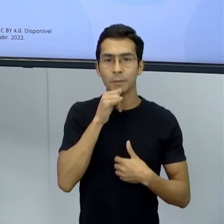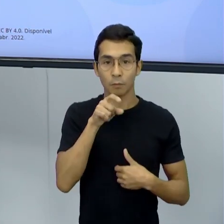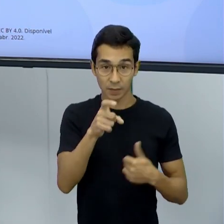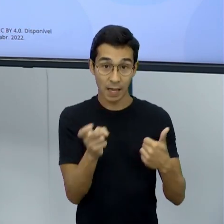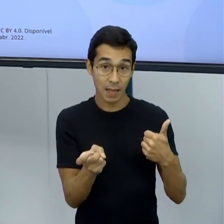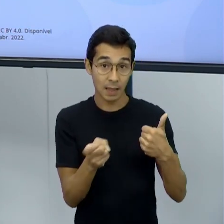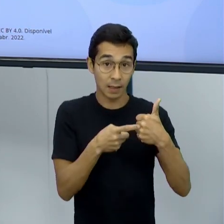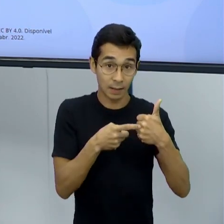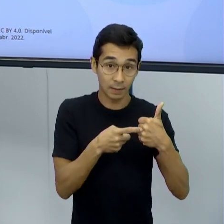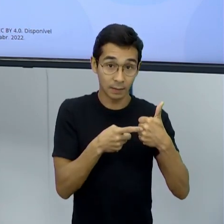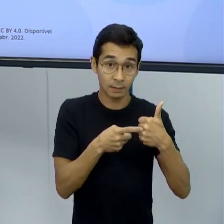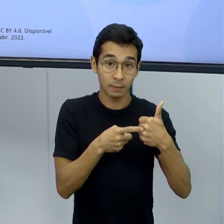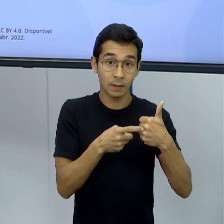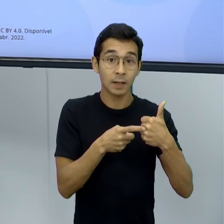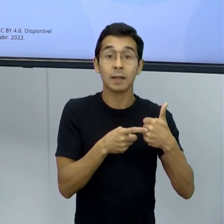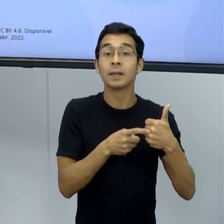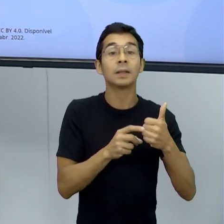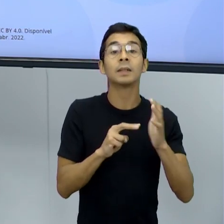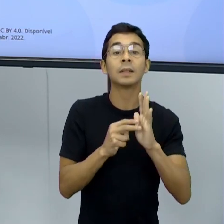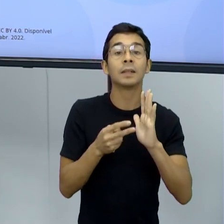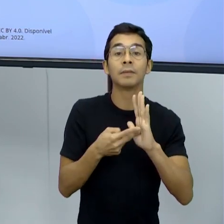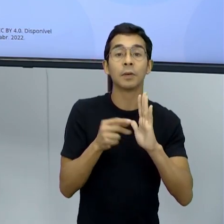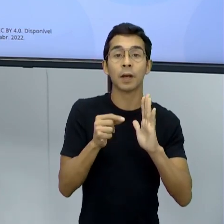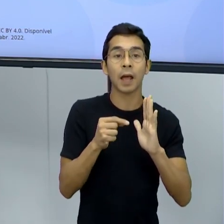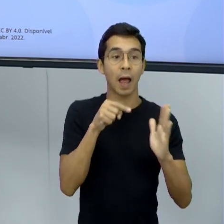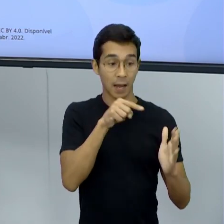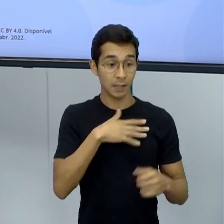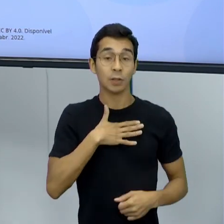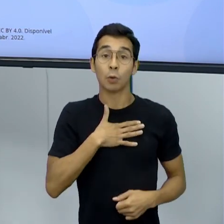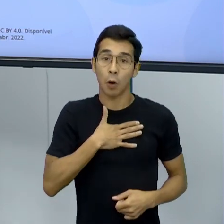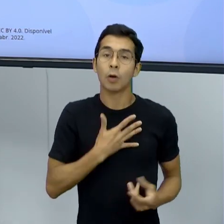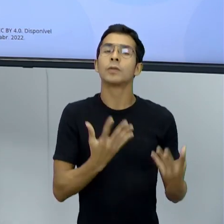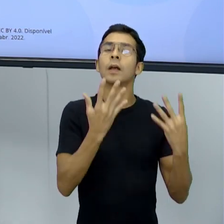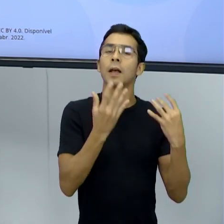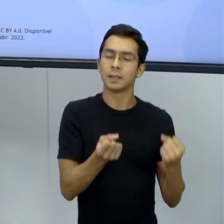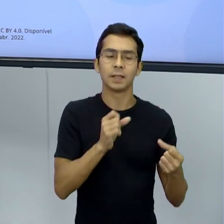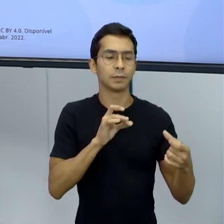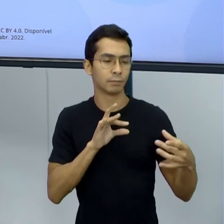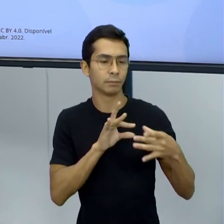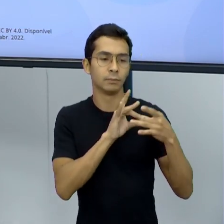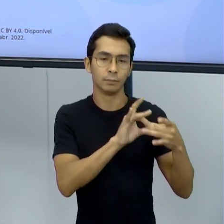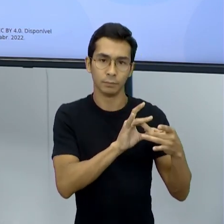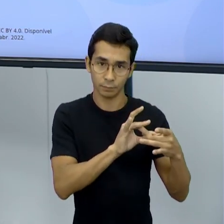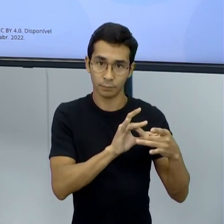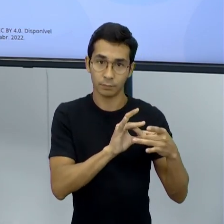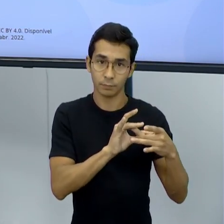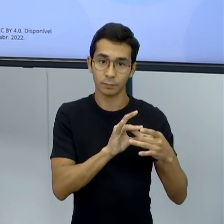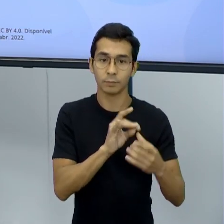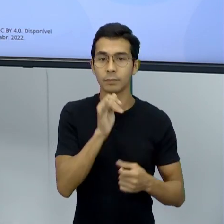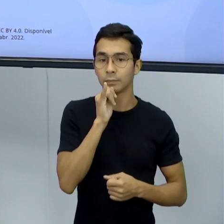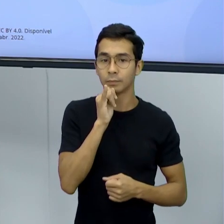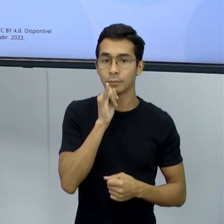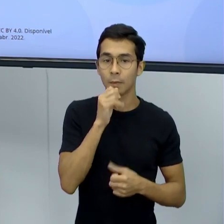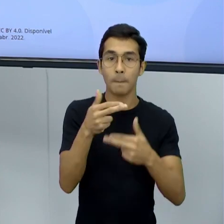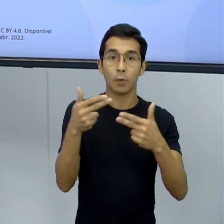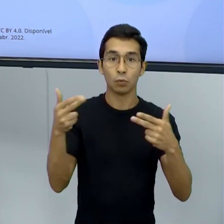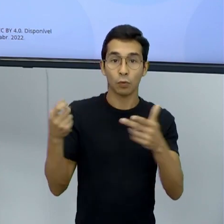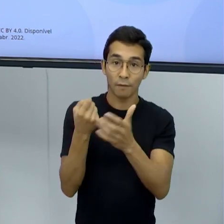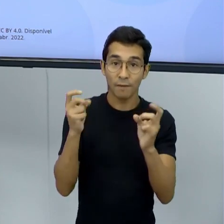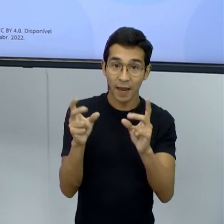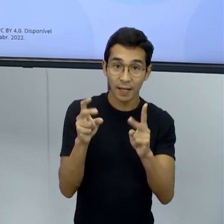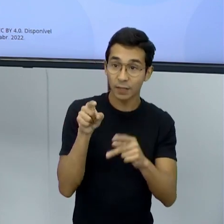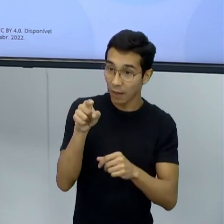algo nas redes sociais, você está se associando a uma ideia, a um produto, a alguma coisa. Você deu um like lá naquele produto,